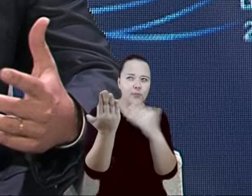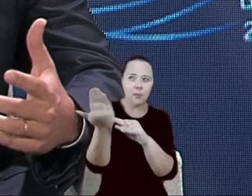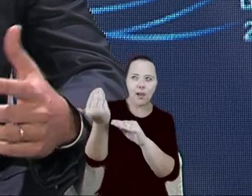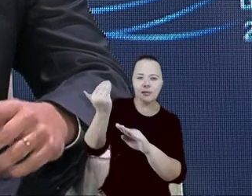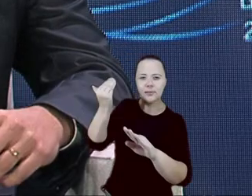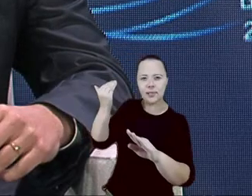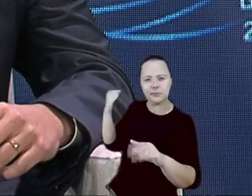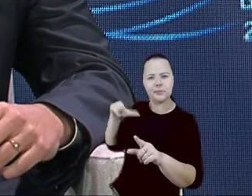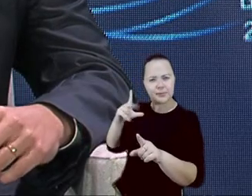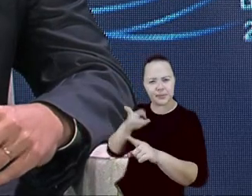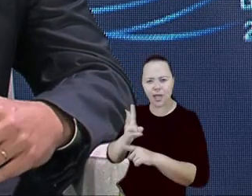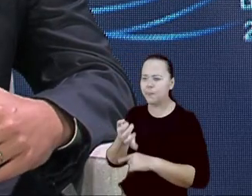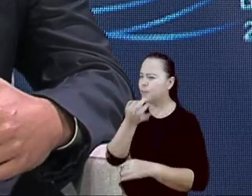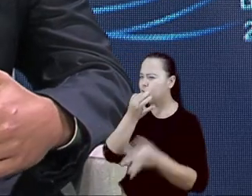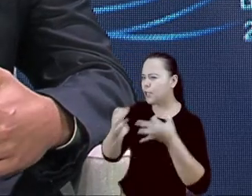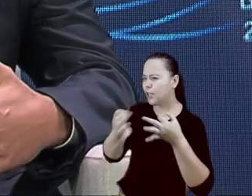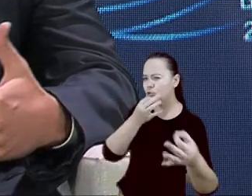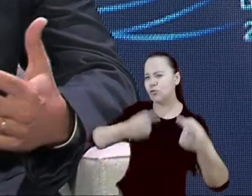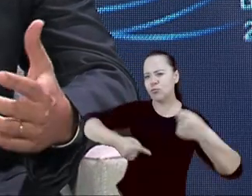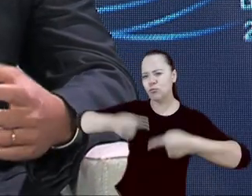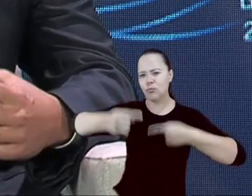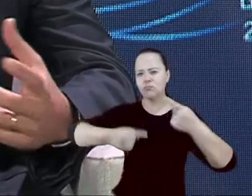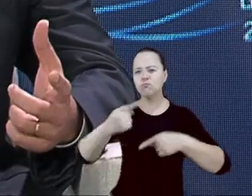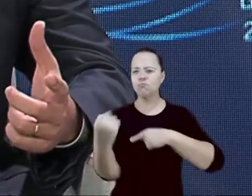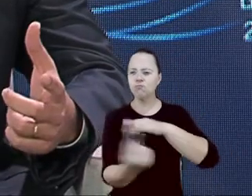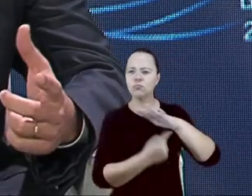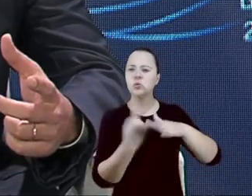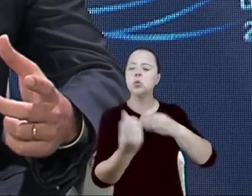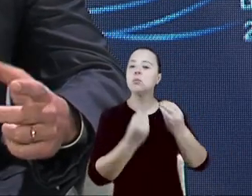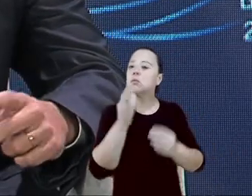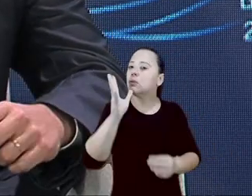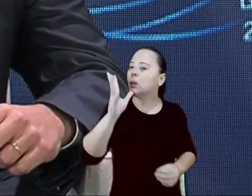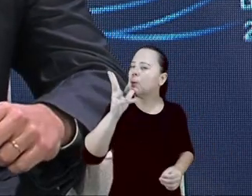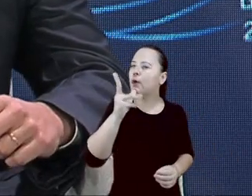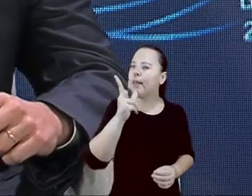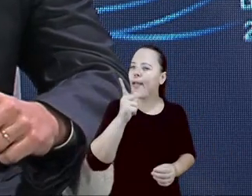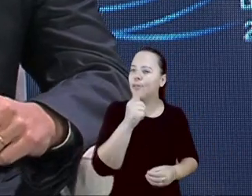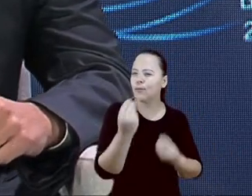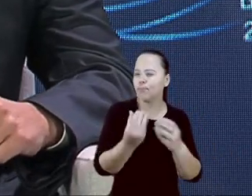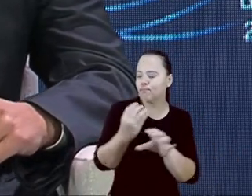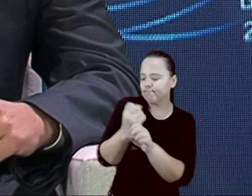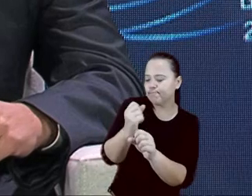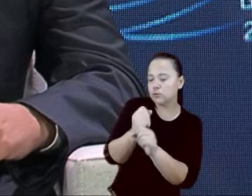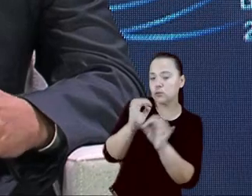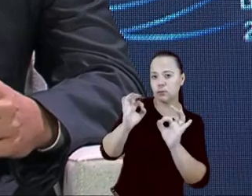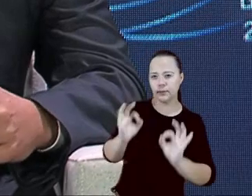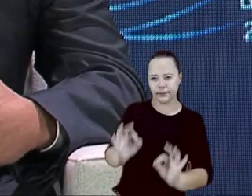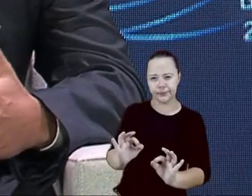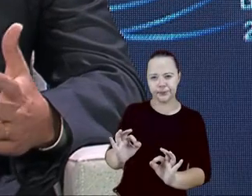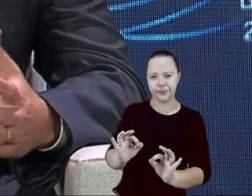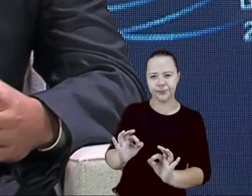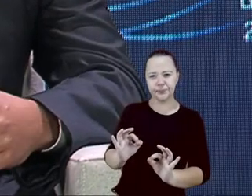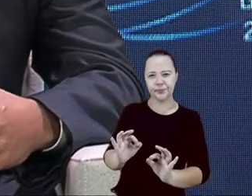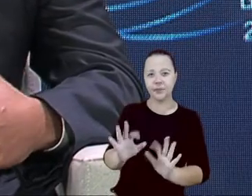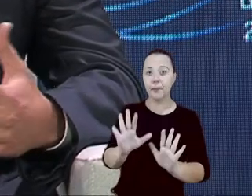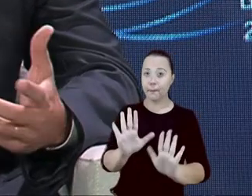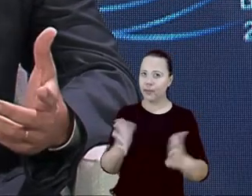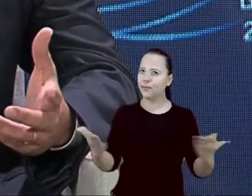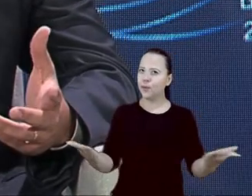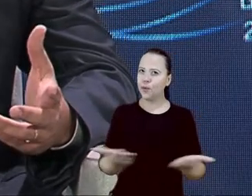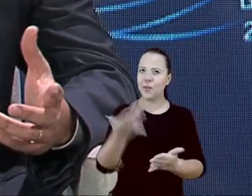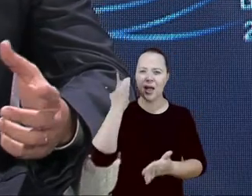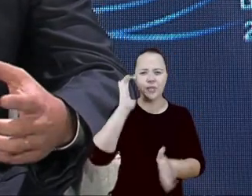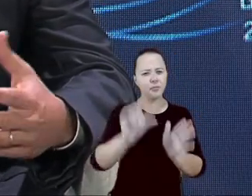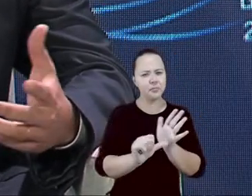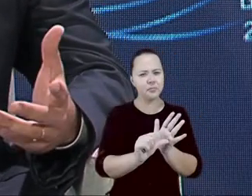crítica né que a gente tinha do nosso fundo de crédito que os ativos demoravam a ser classificados de forma correta né e dessa vez acho que foi a primeira vez que realmente